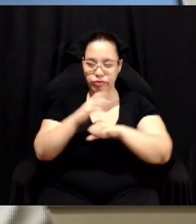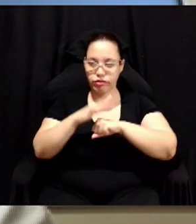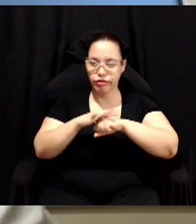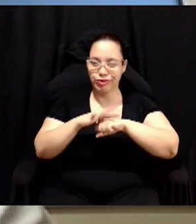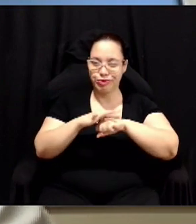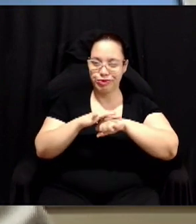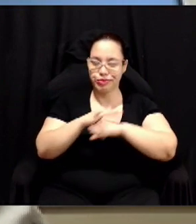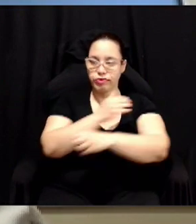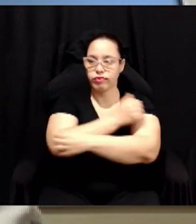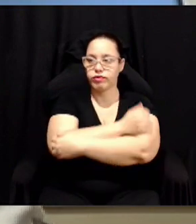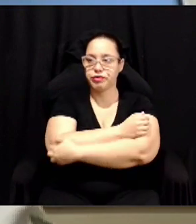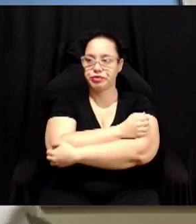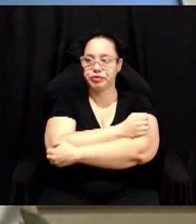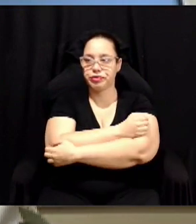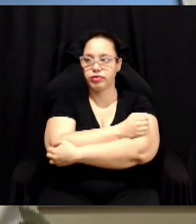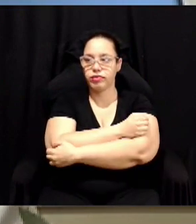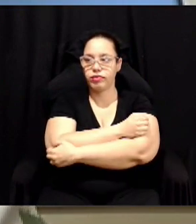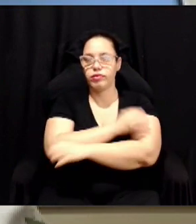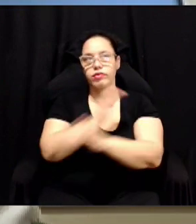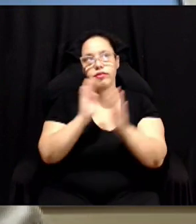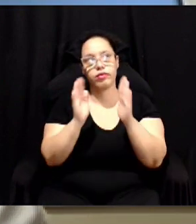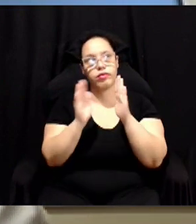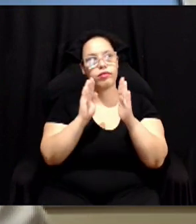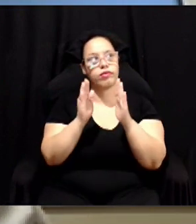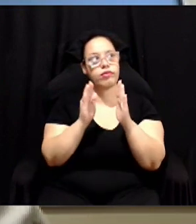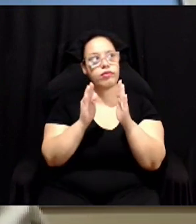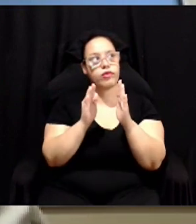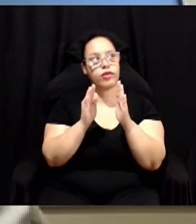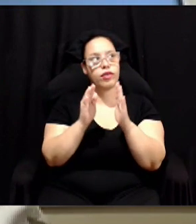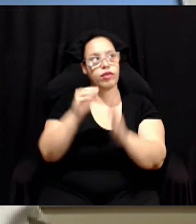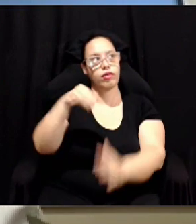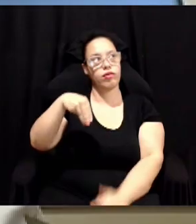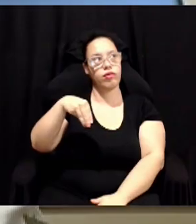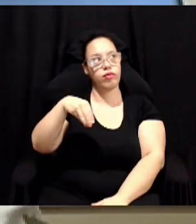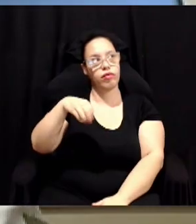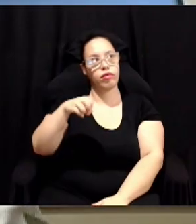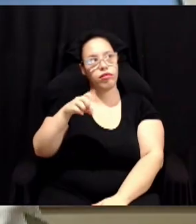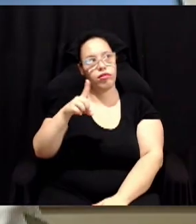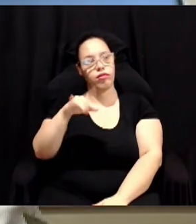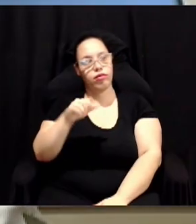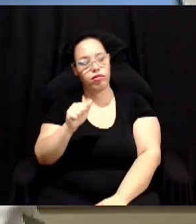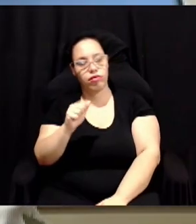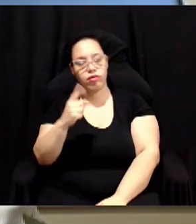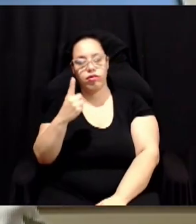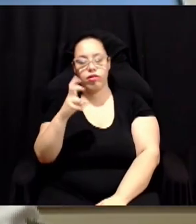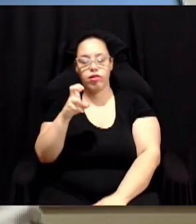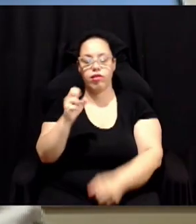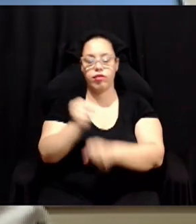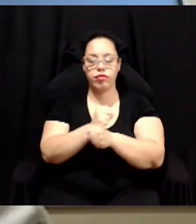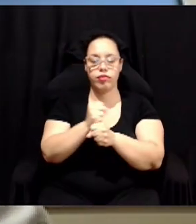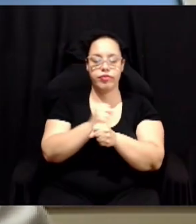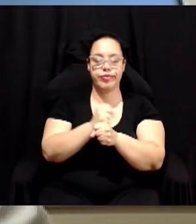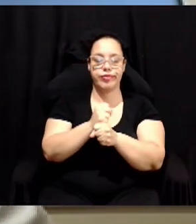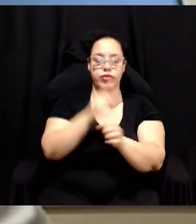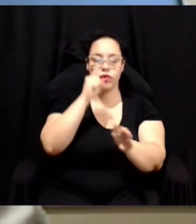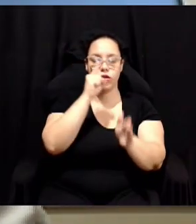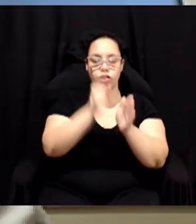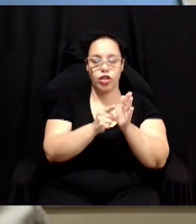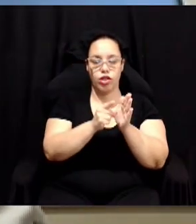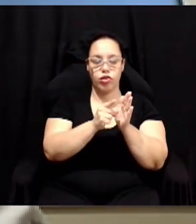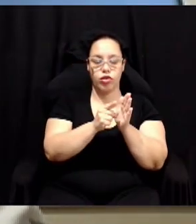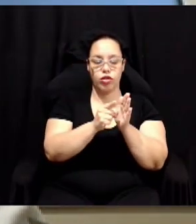pode durar, em média, isso é média, tá? Até uns 15 anos de diagnóstico, que seria